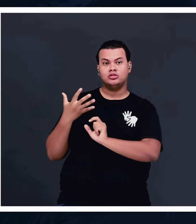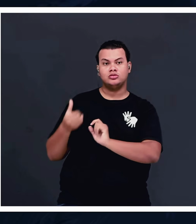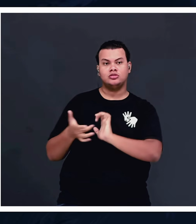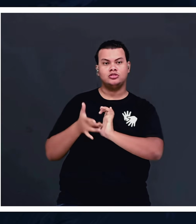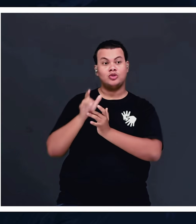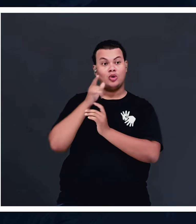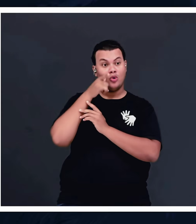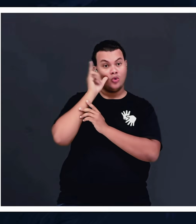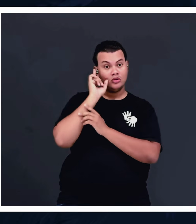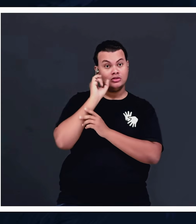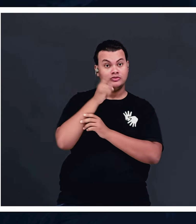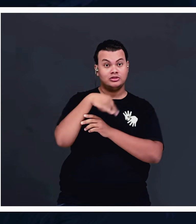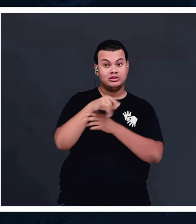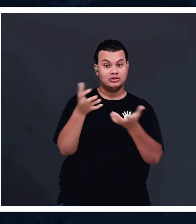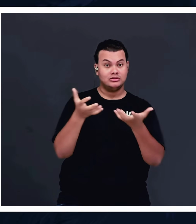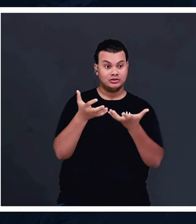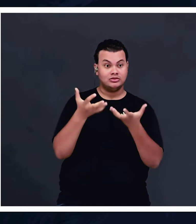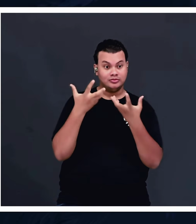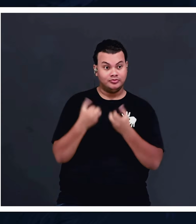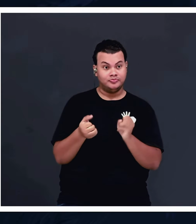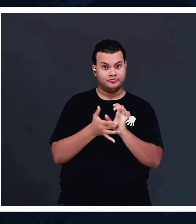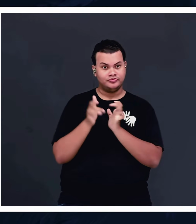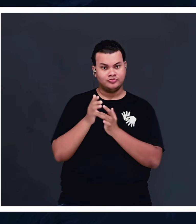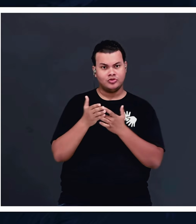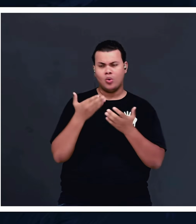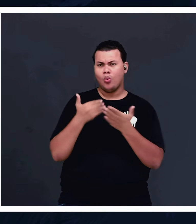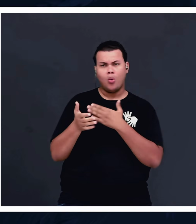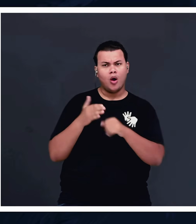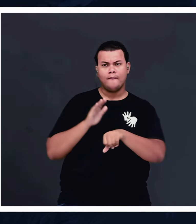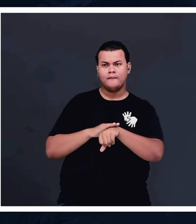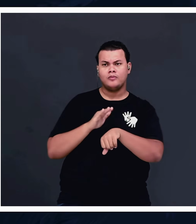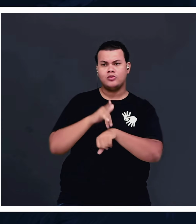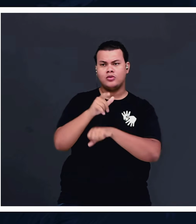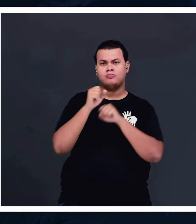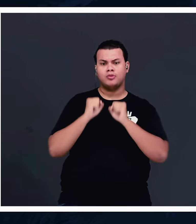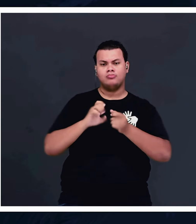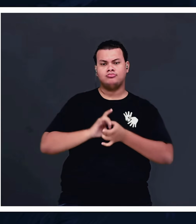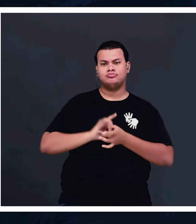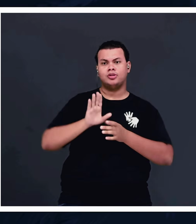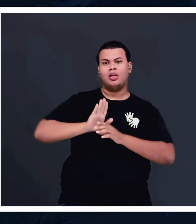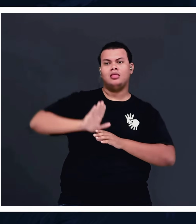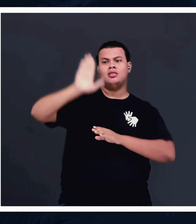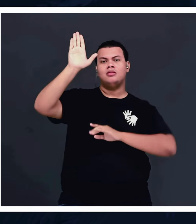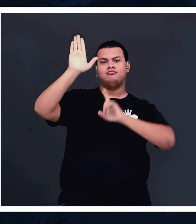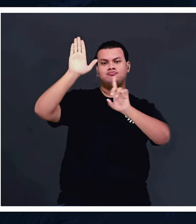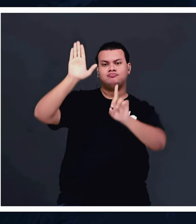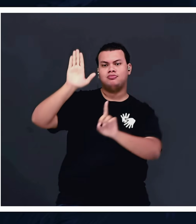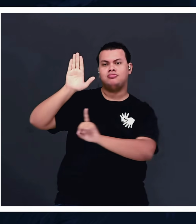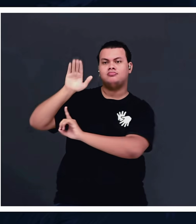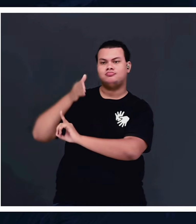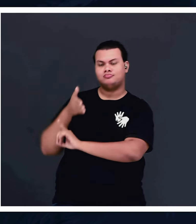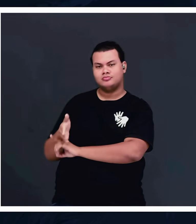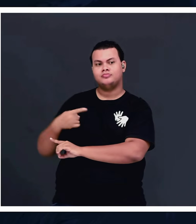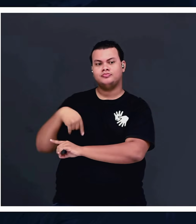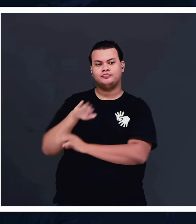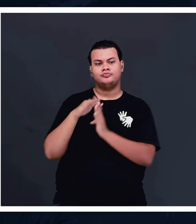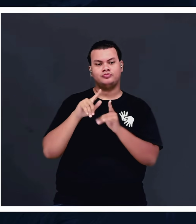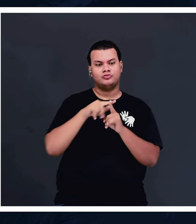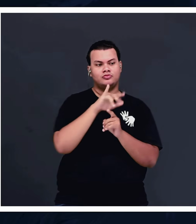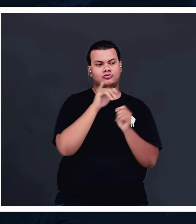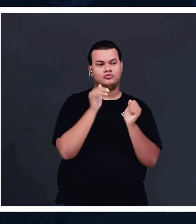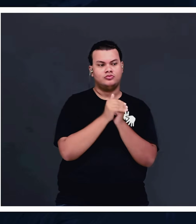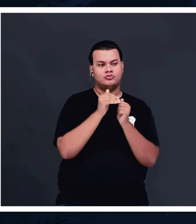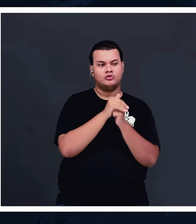no dia de ontem. Se você quer aceitar Jesus, a qualquer momento, você pode levantar sua mão, pode vir aqui à frente, e a igreja está